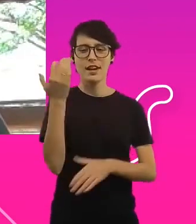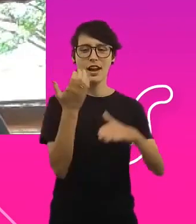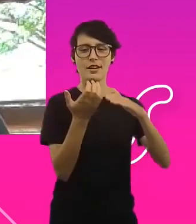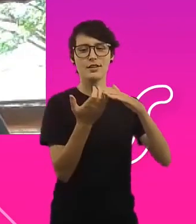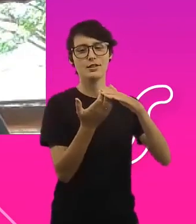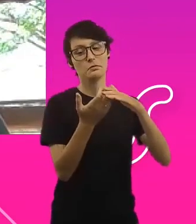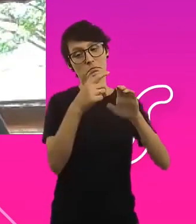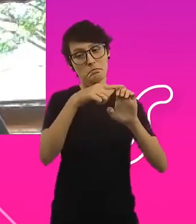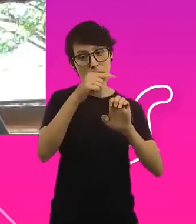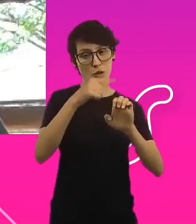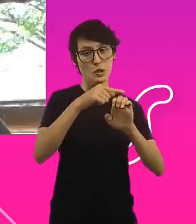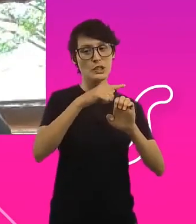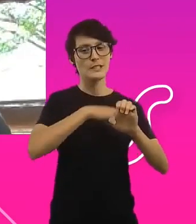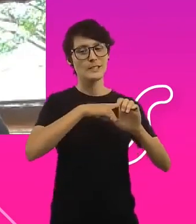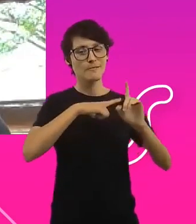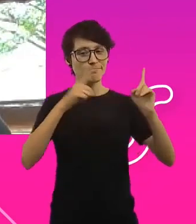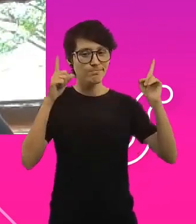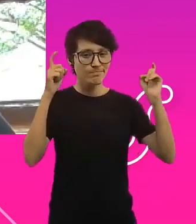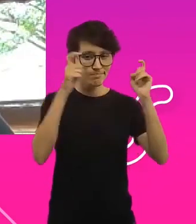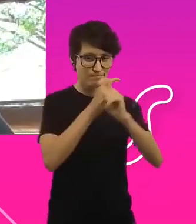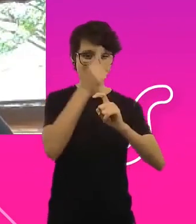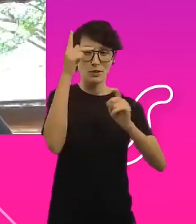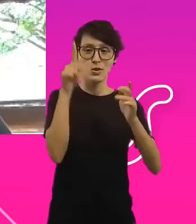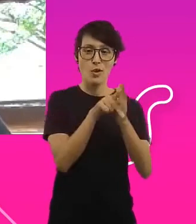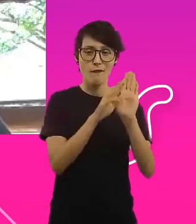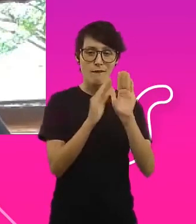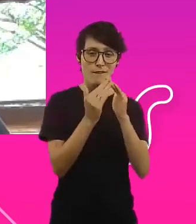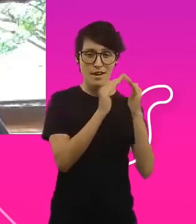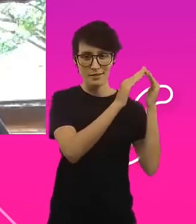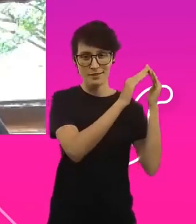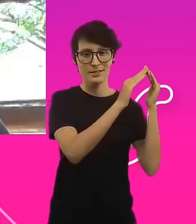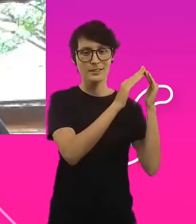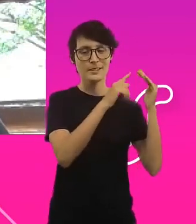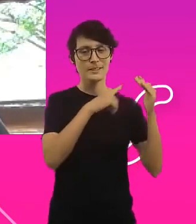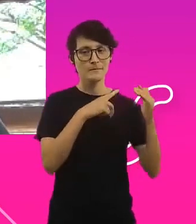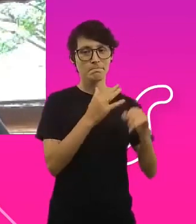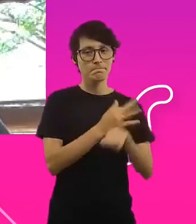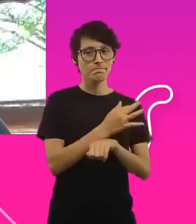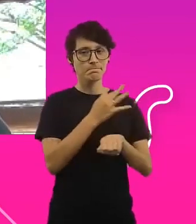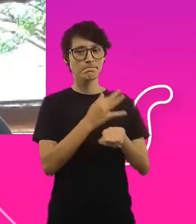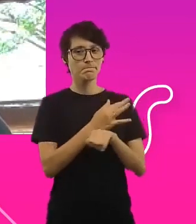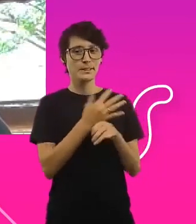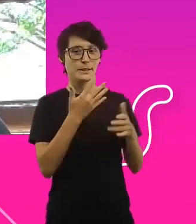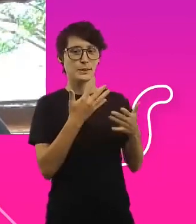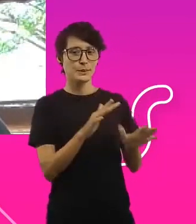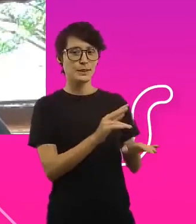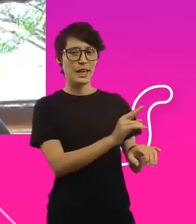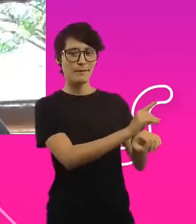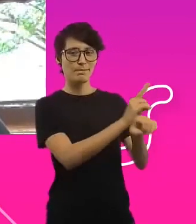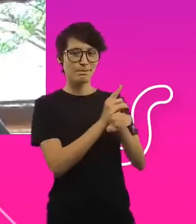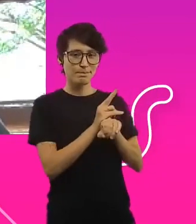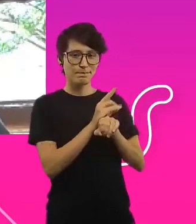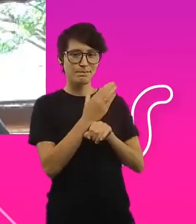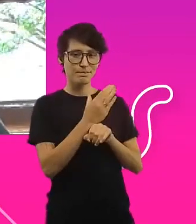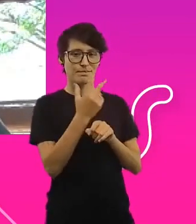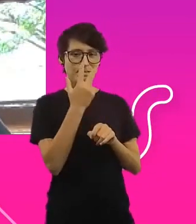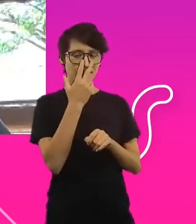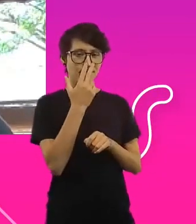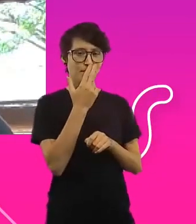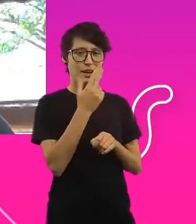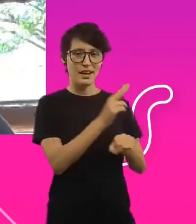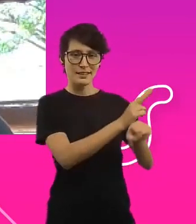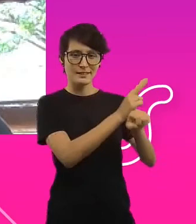os empreendedores periféricos, eles têm alguma resistência ao crédito, porque eles veem mais como um instrumento de endividamento do